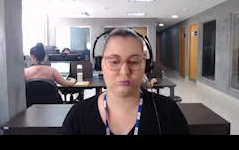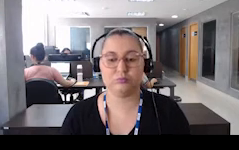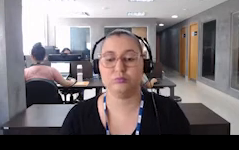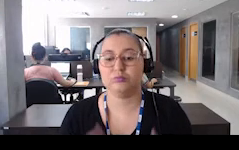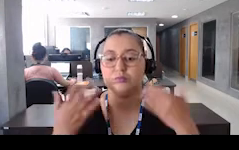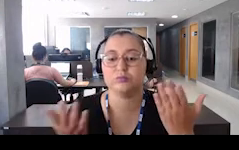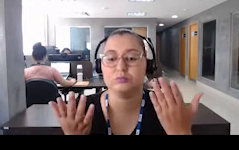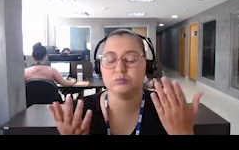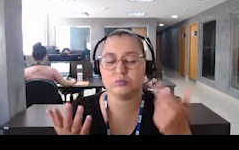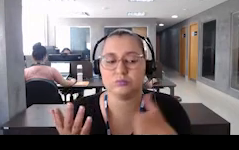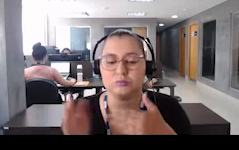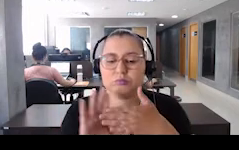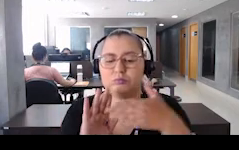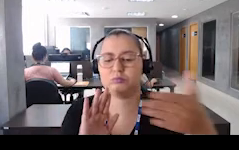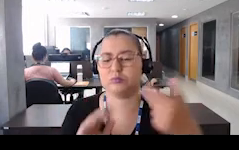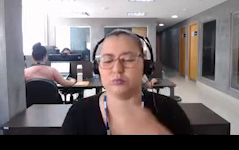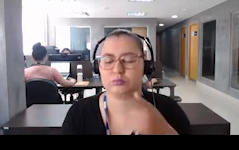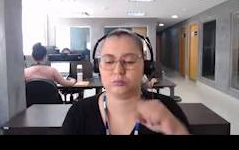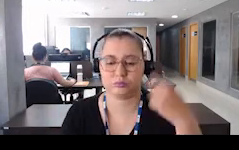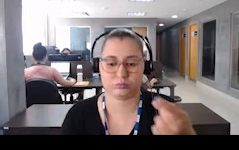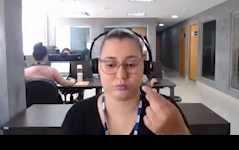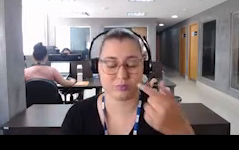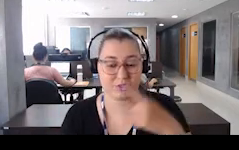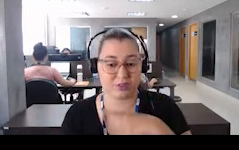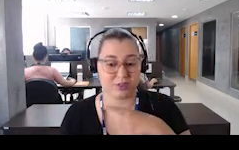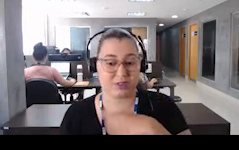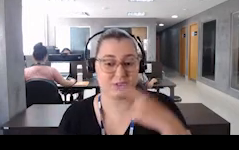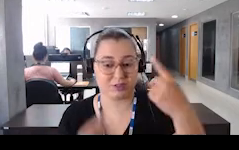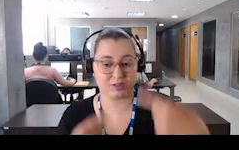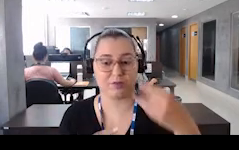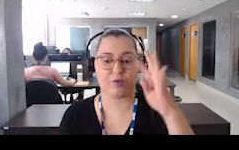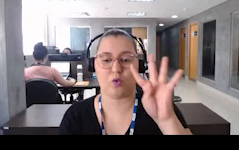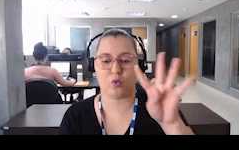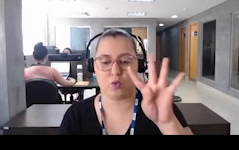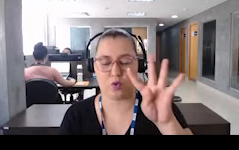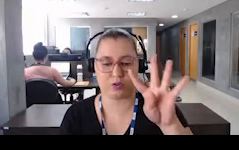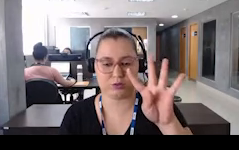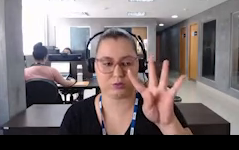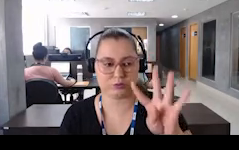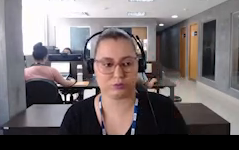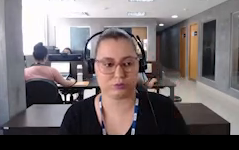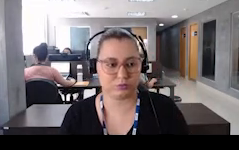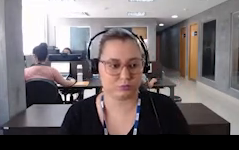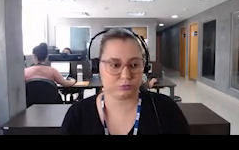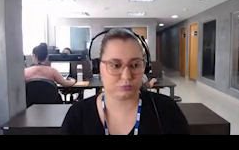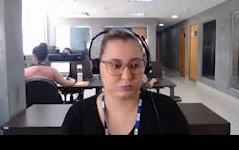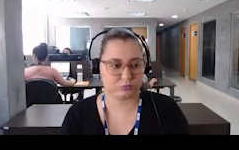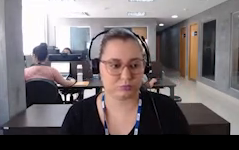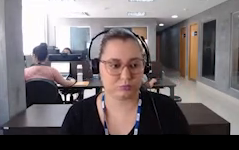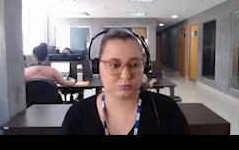De onde a gente parou, vamos aqui. Então, ó, desafio 4 está respondido também. Está faltando alguma